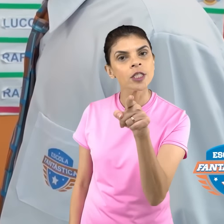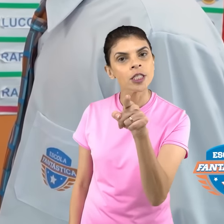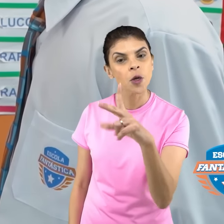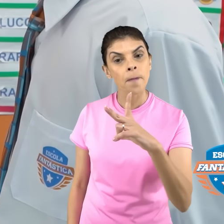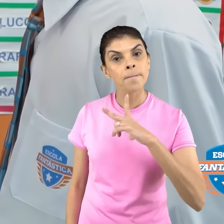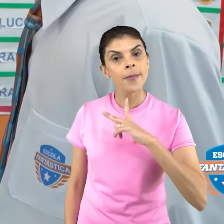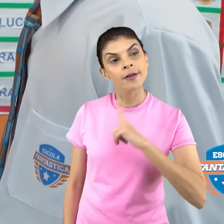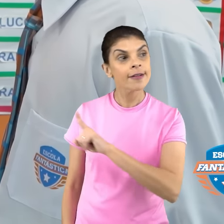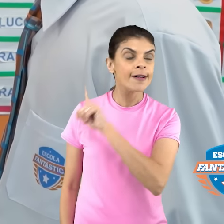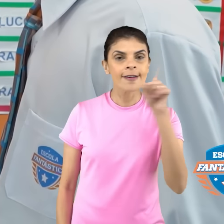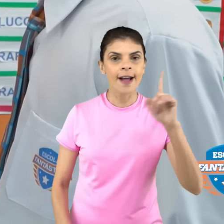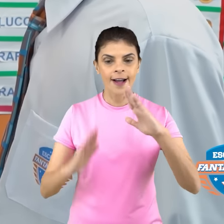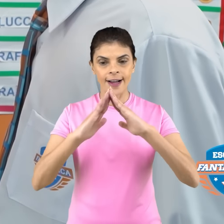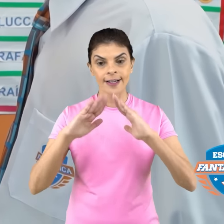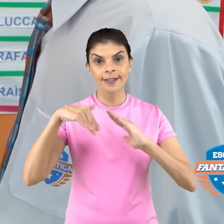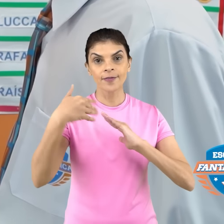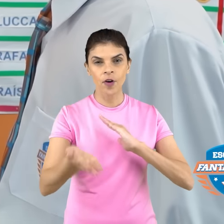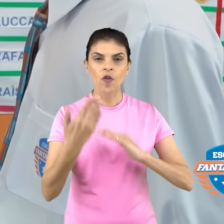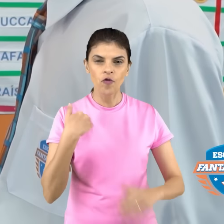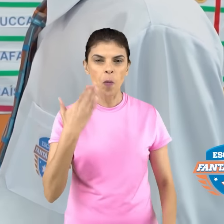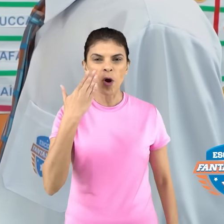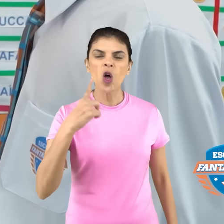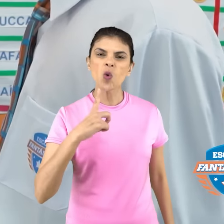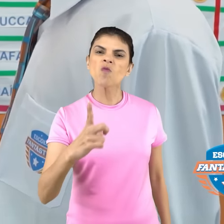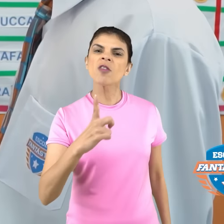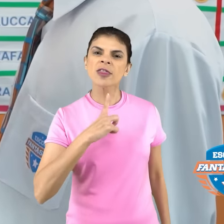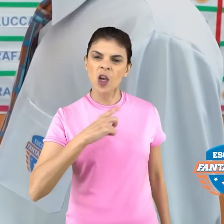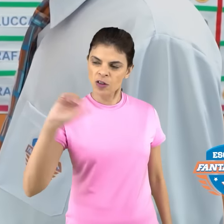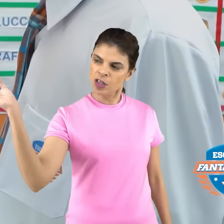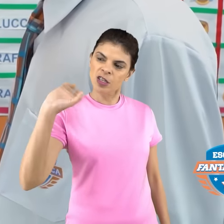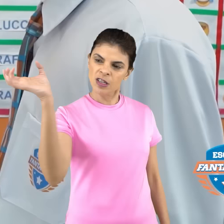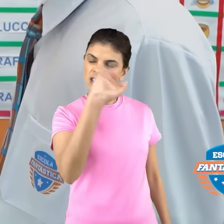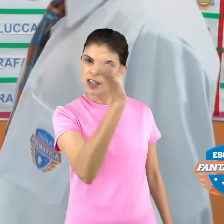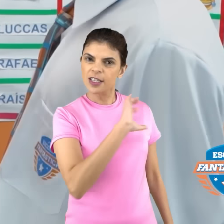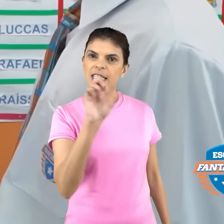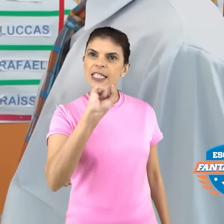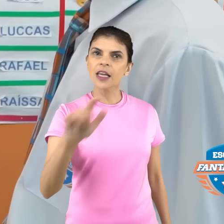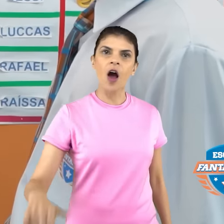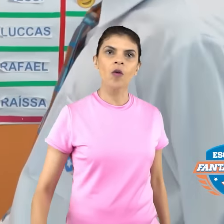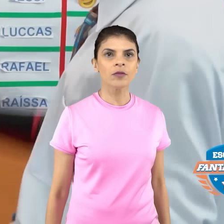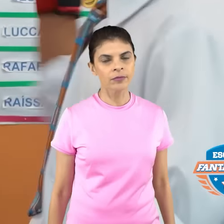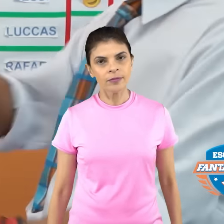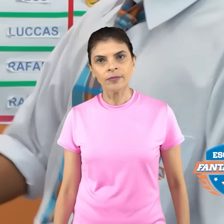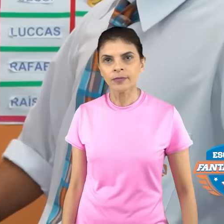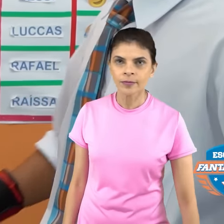pátio. Agora, eu vou mostrar pra você que eu tenho muito sal.